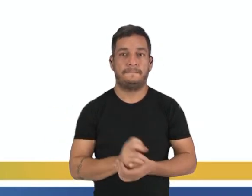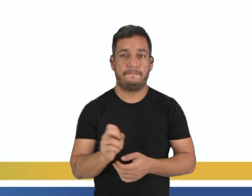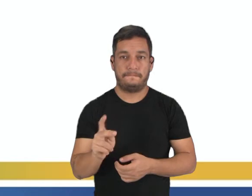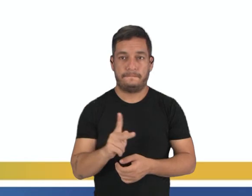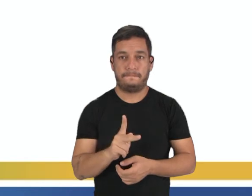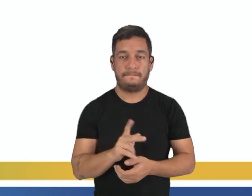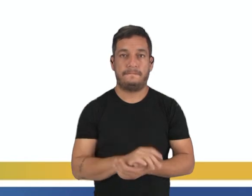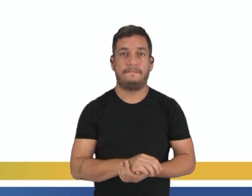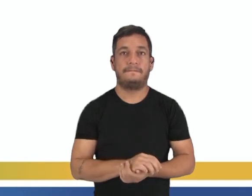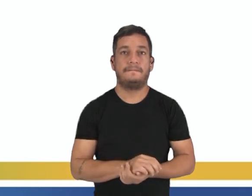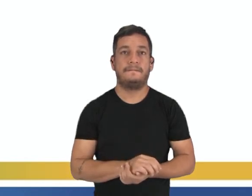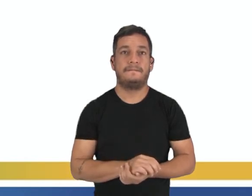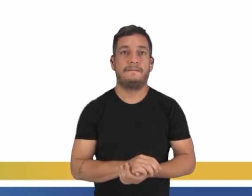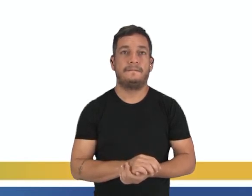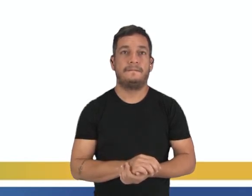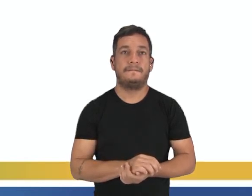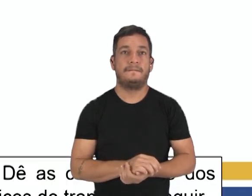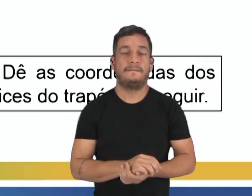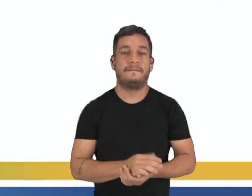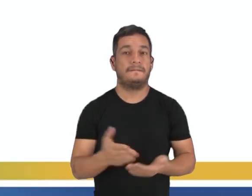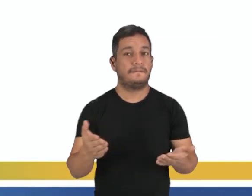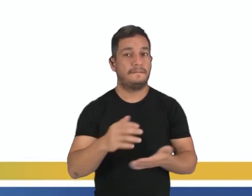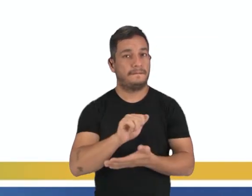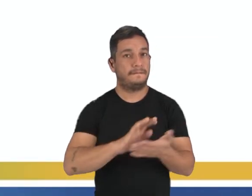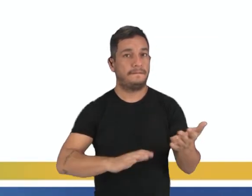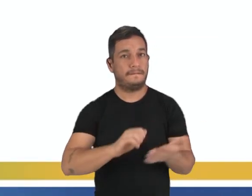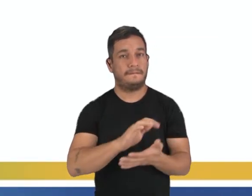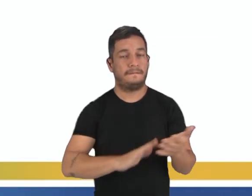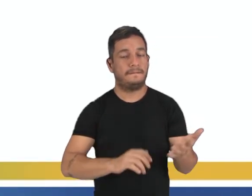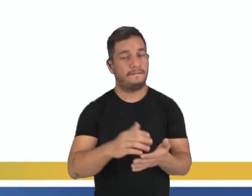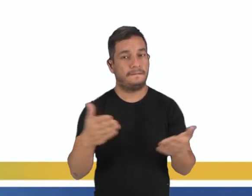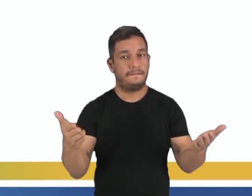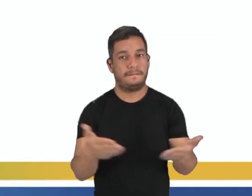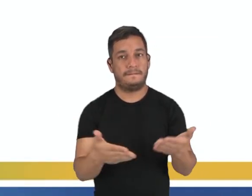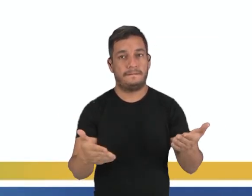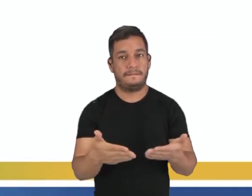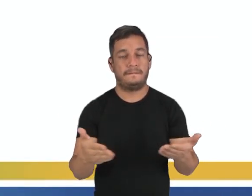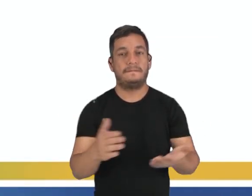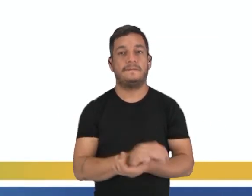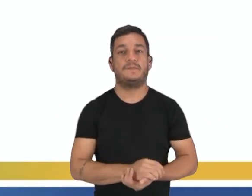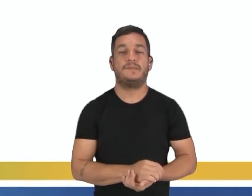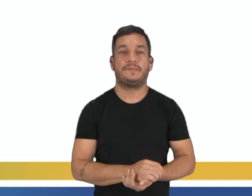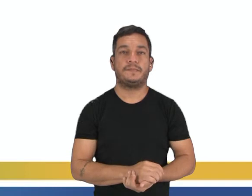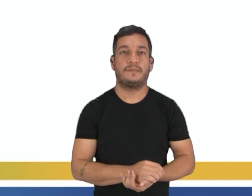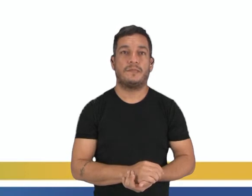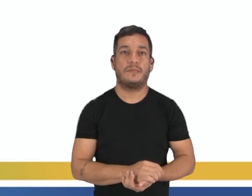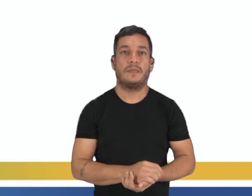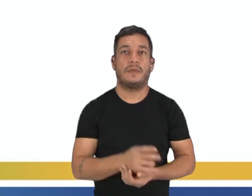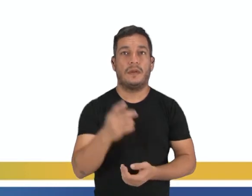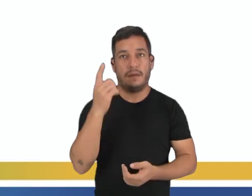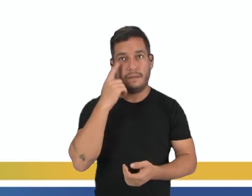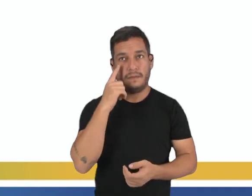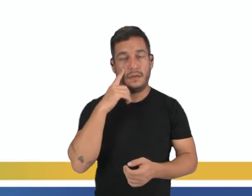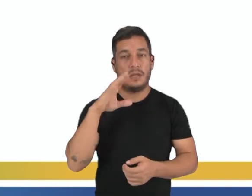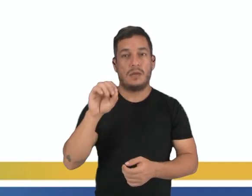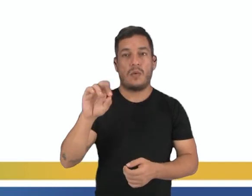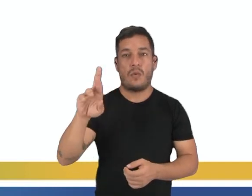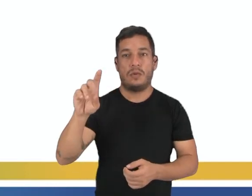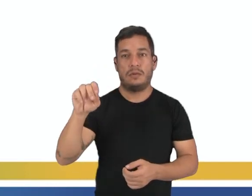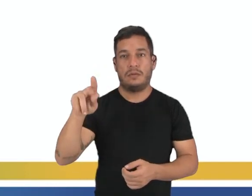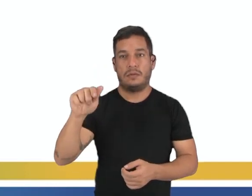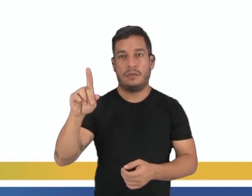ok? Muito bem. Então, a gente vai fazer uma pequena atividade, pessoal. Dê as coordenadas